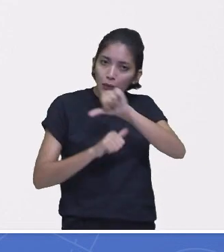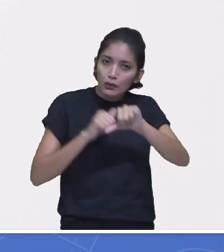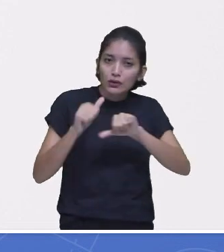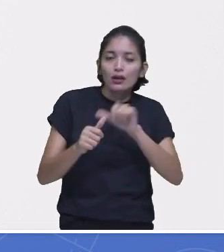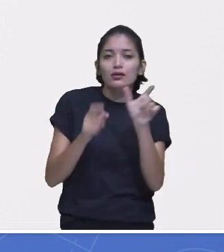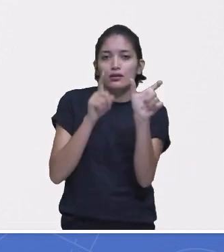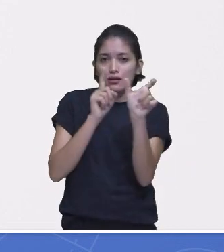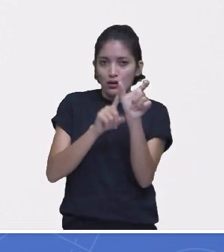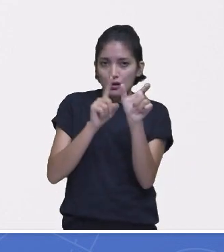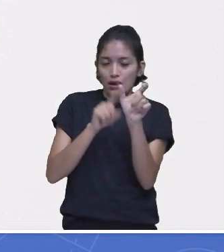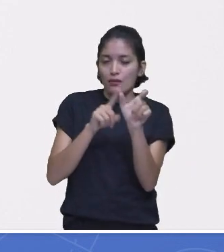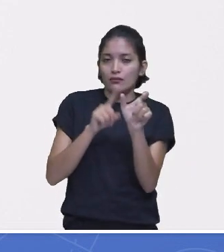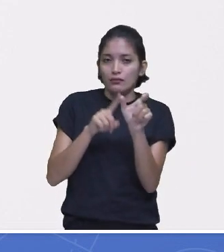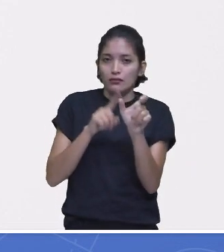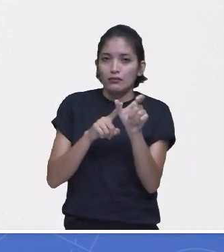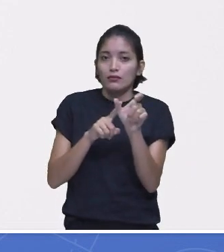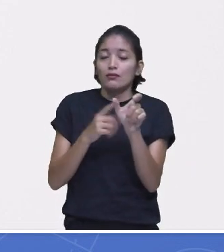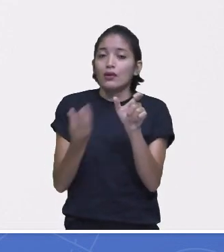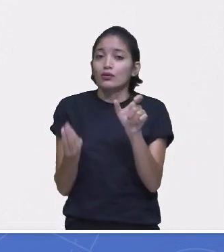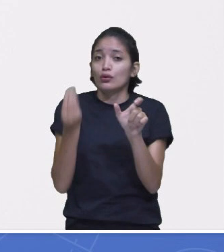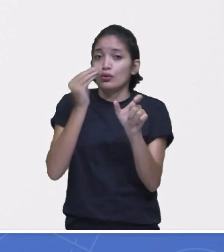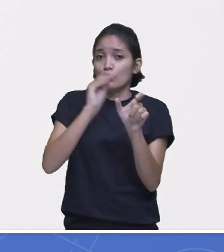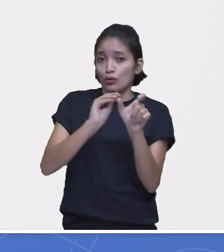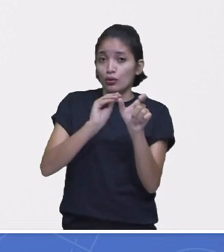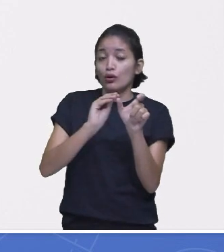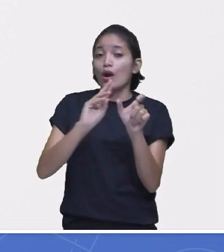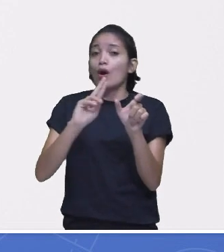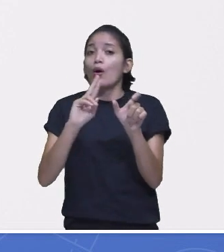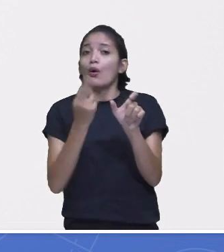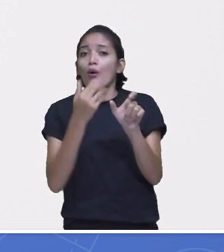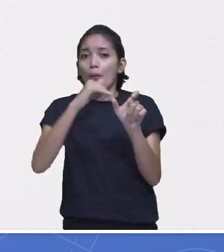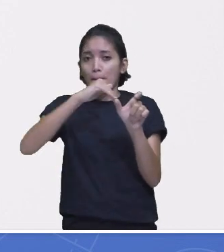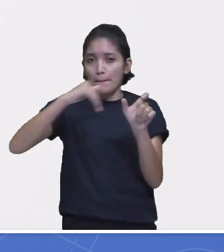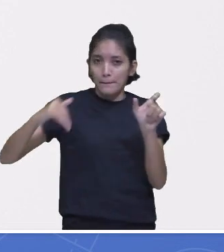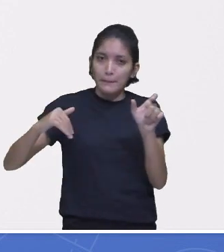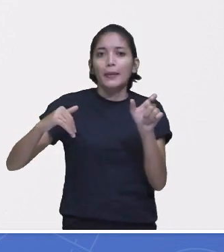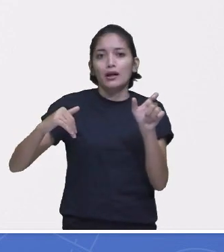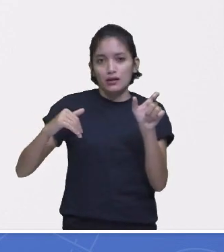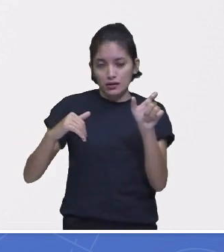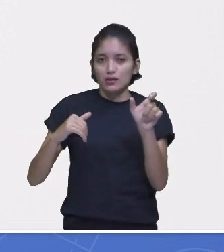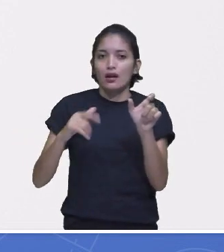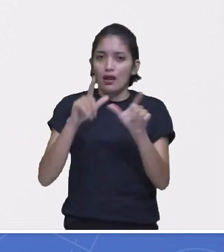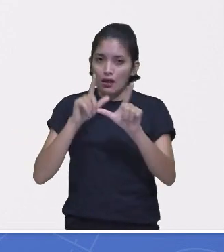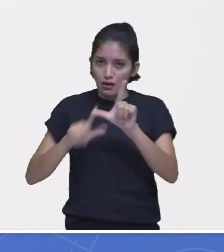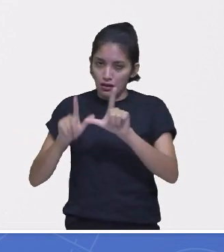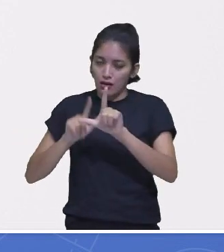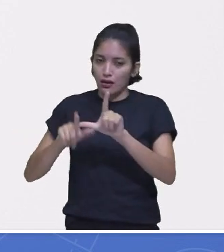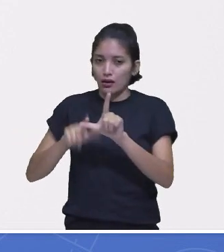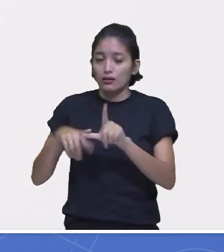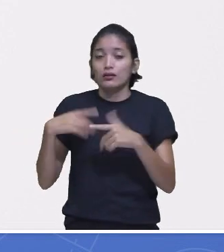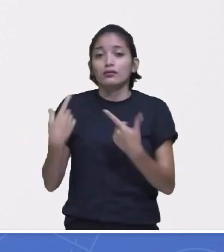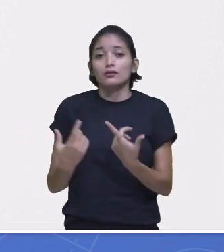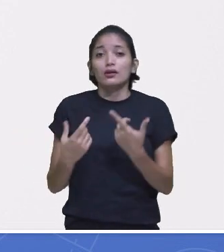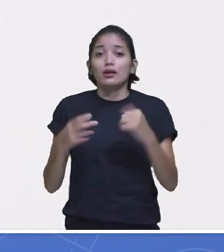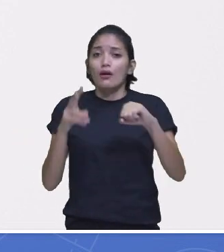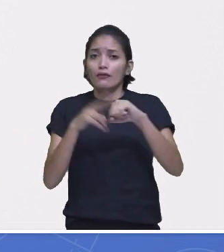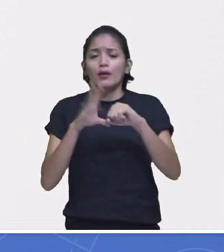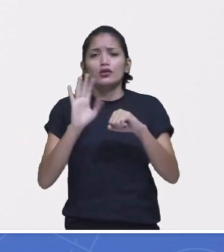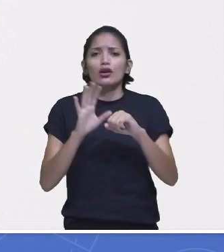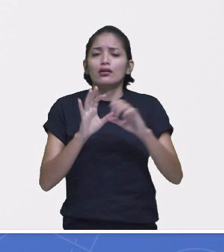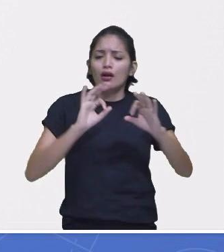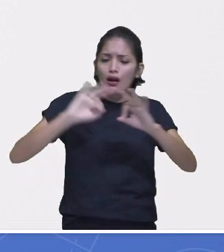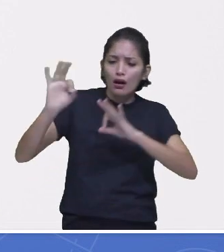raiz, seja com o acréscimo ou com a omissão de alguma letra. Tais verbos, eles já estão em ordem